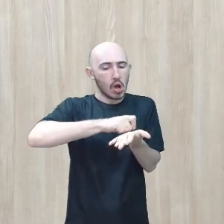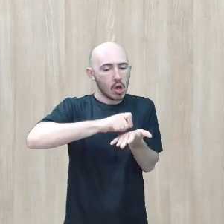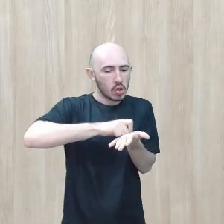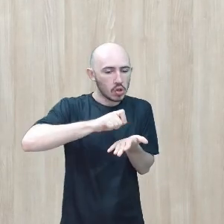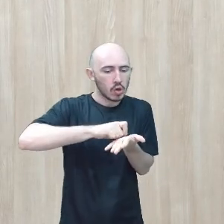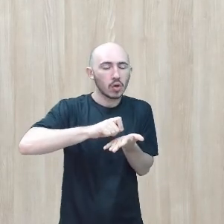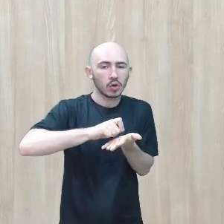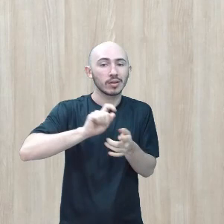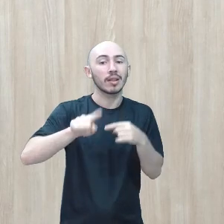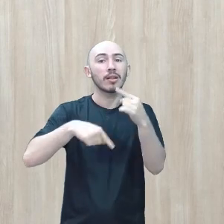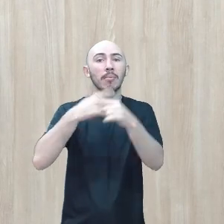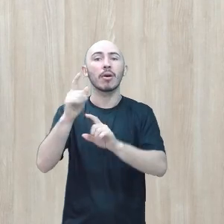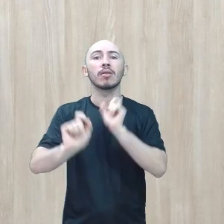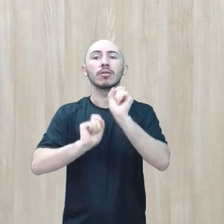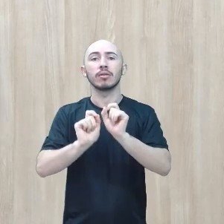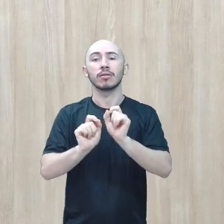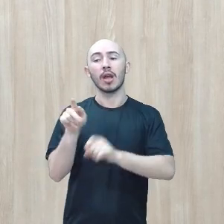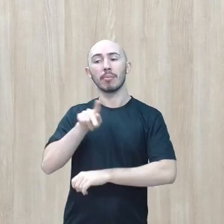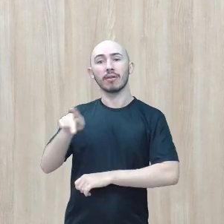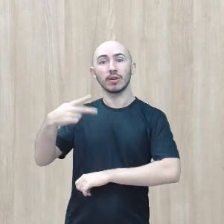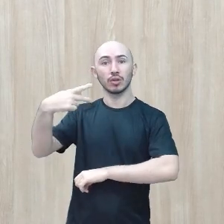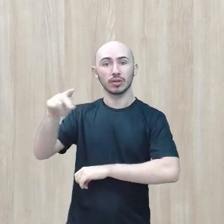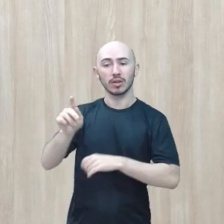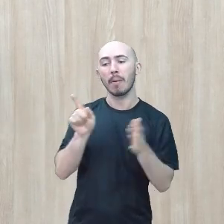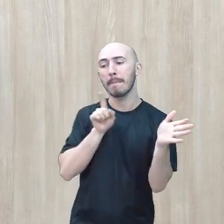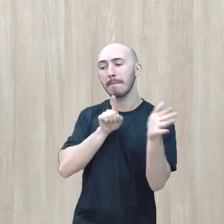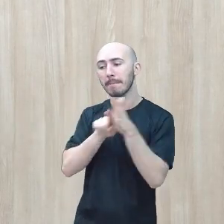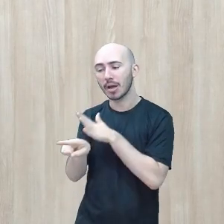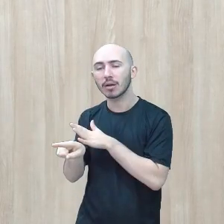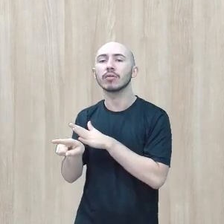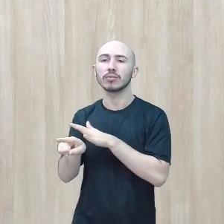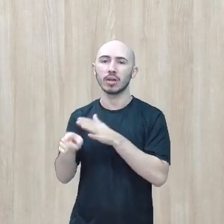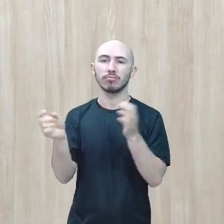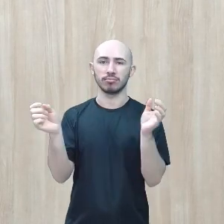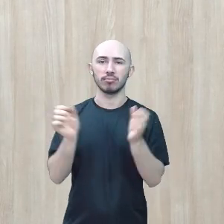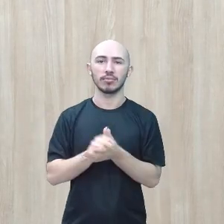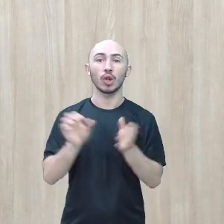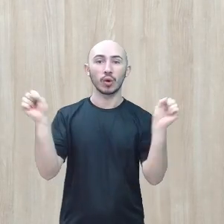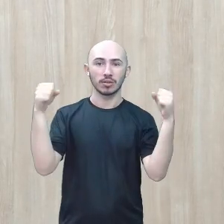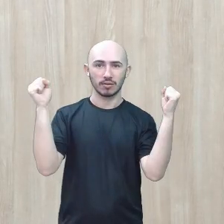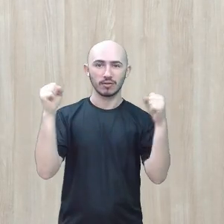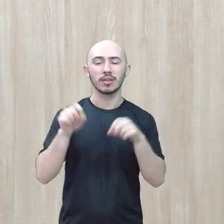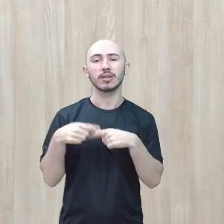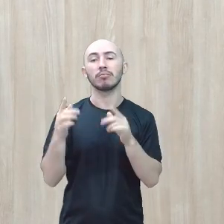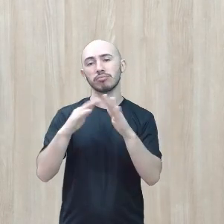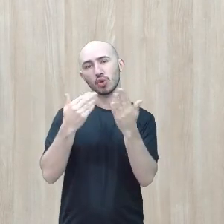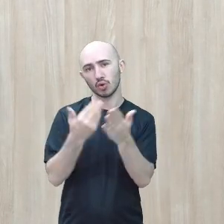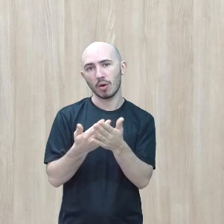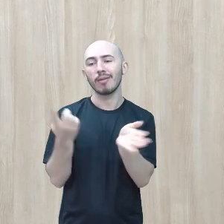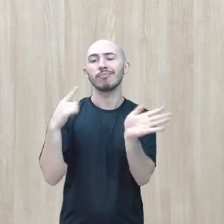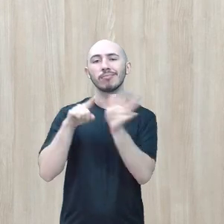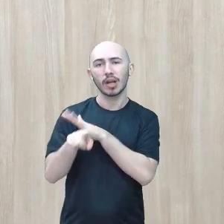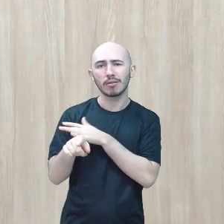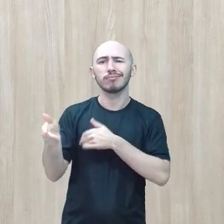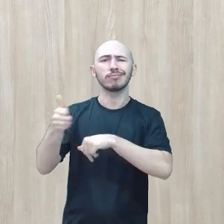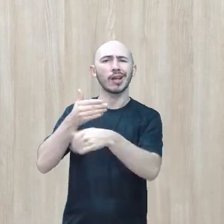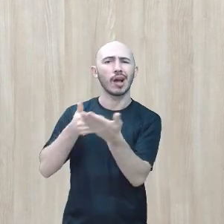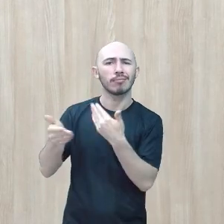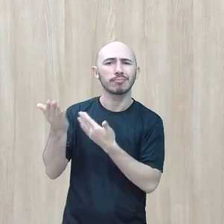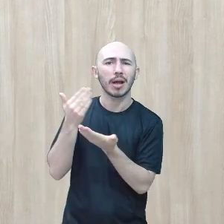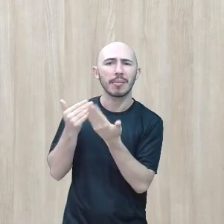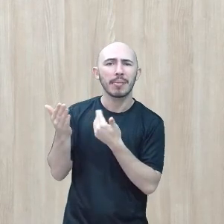caderno, chega lá no seu professor de Educação Física na escola troca essa ideia com o seu